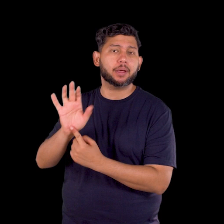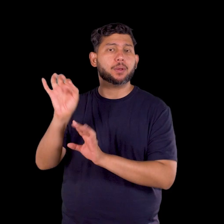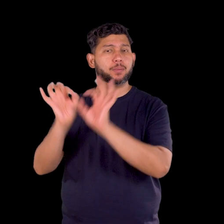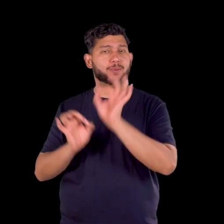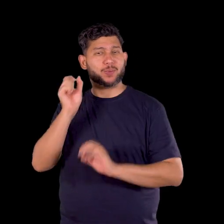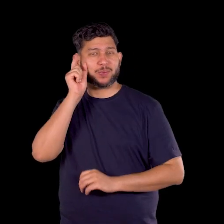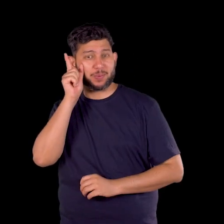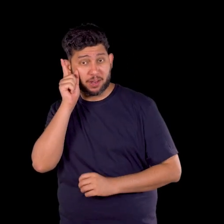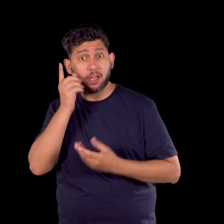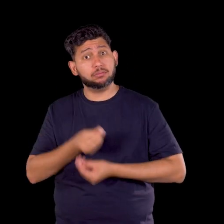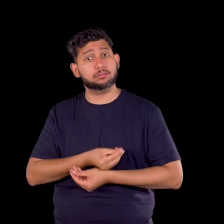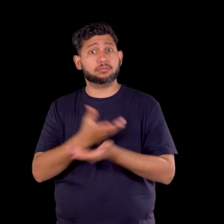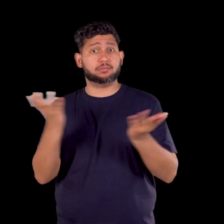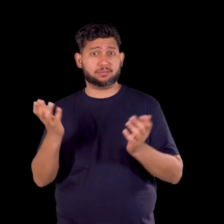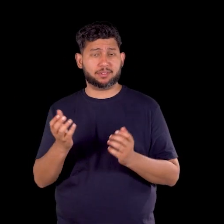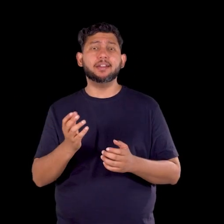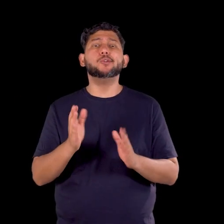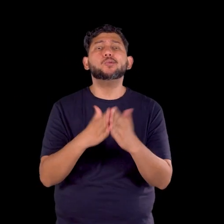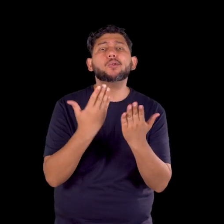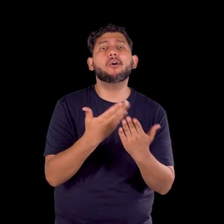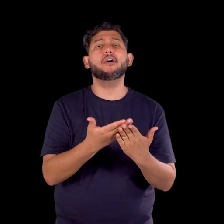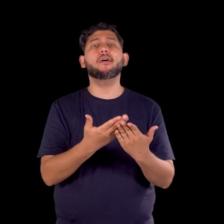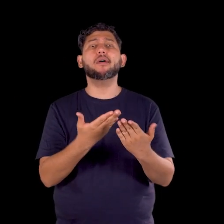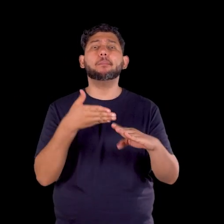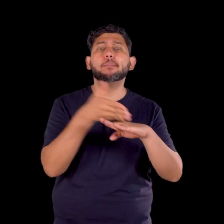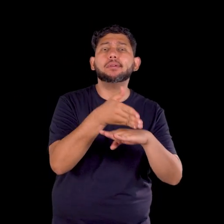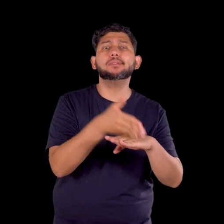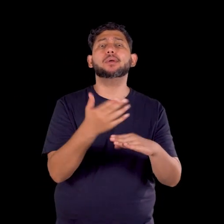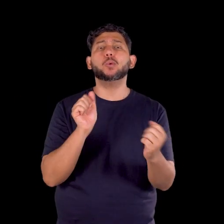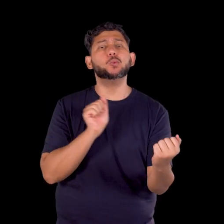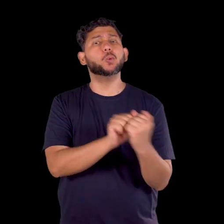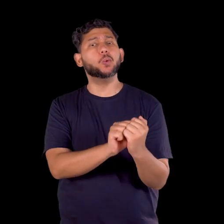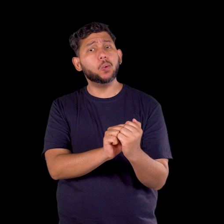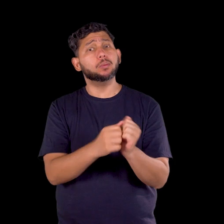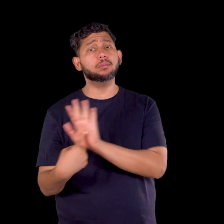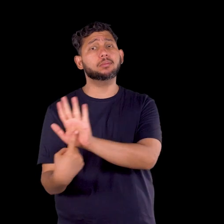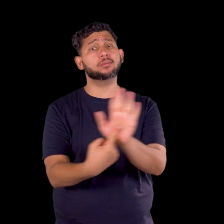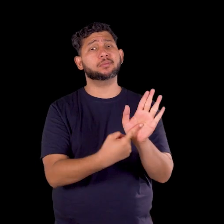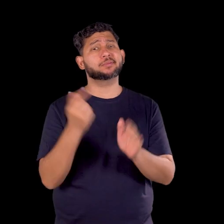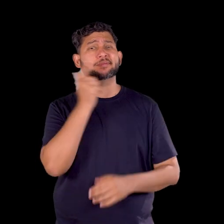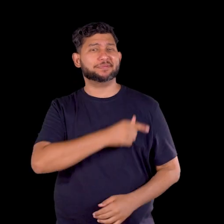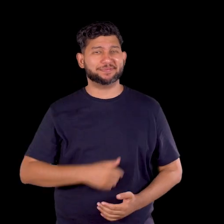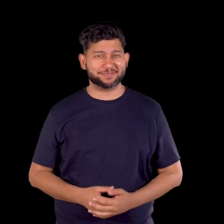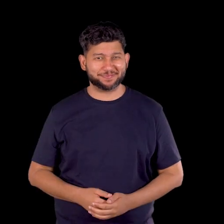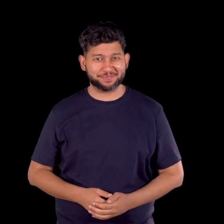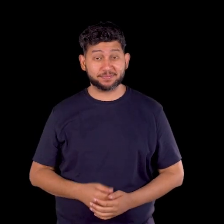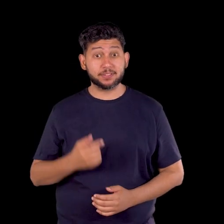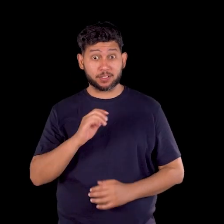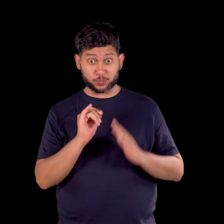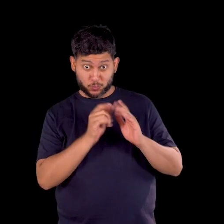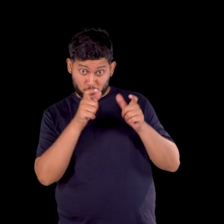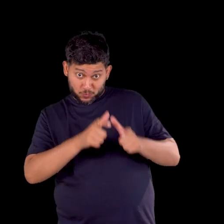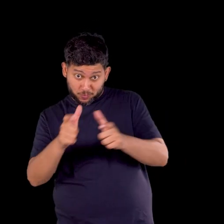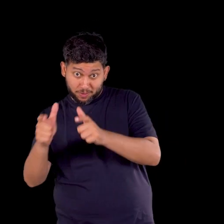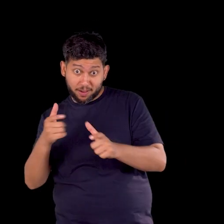cultural, principalmente nas escolas que participam da ação junto com a gente. Nós vamos até essas instituições